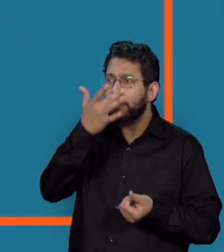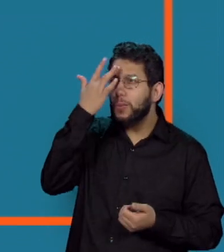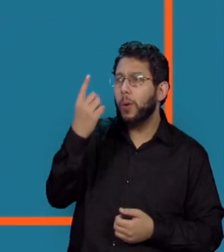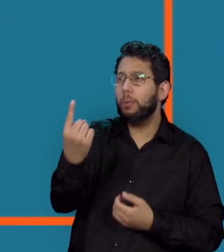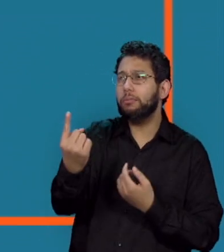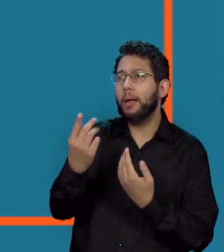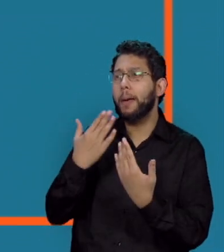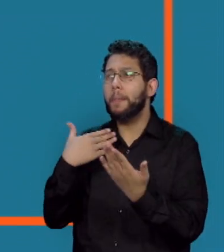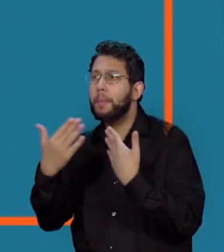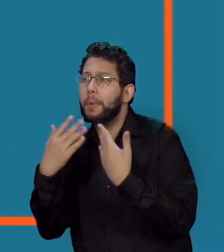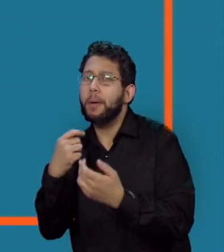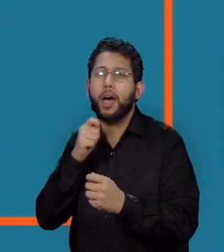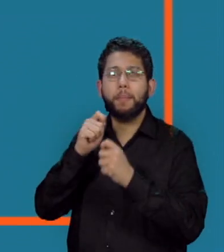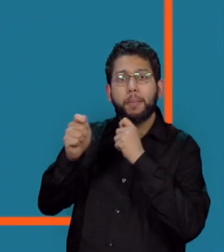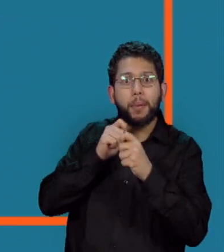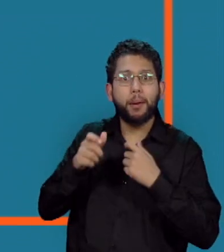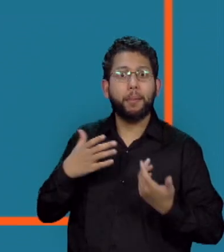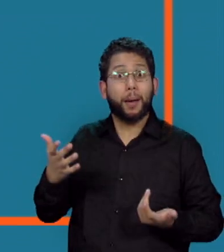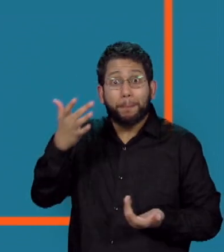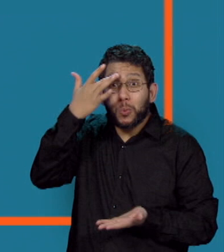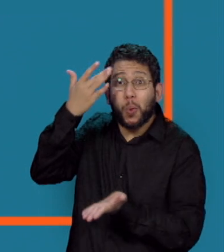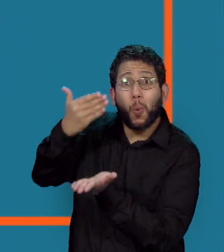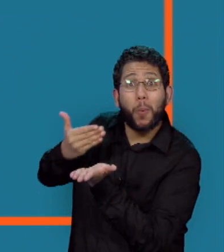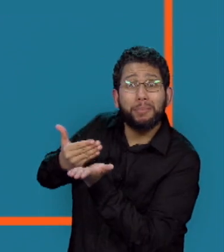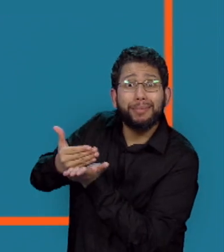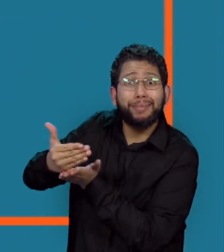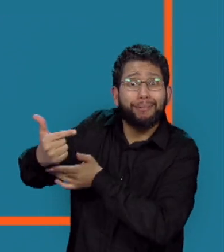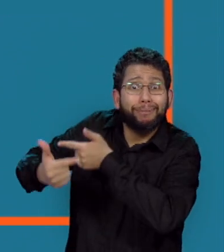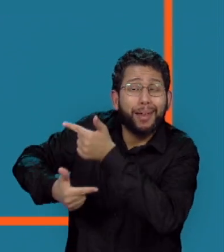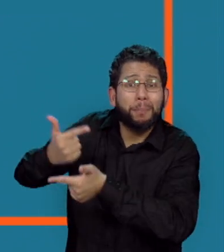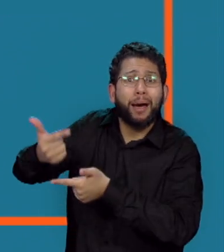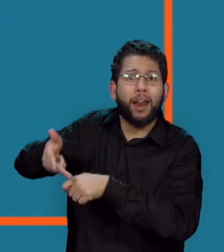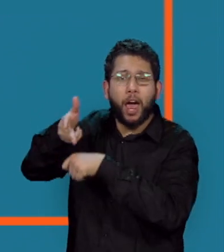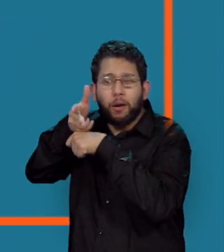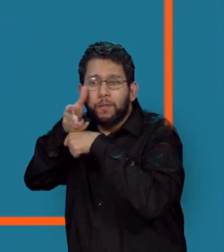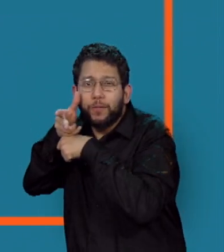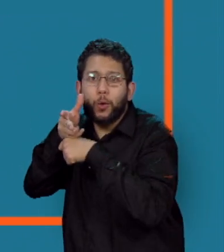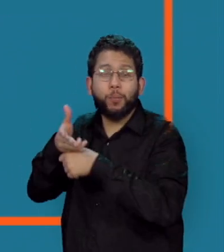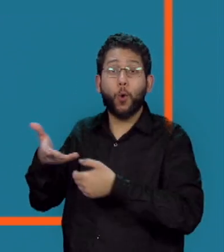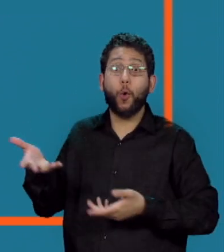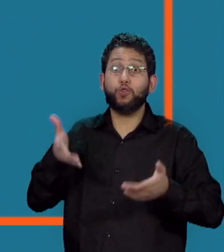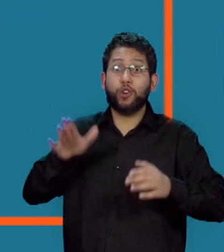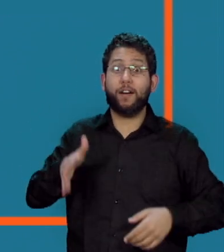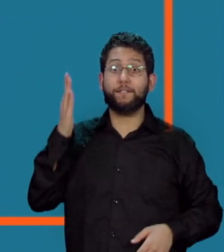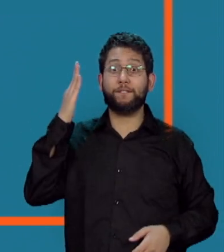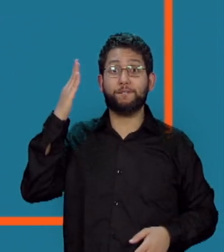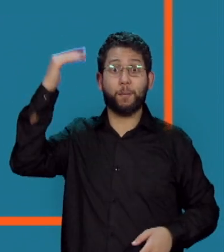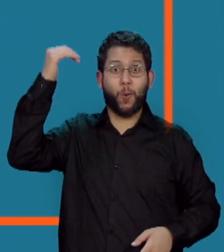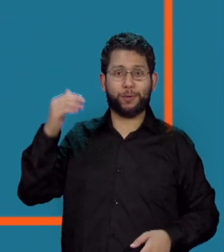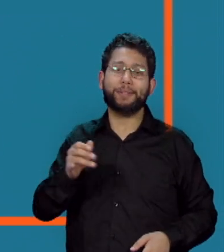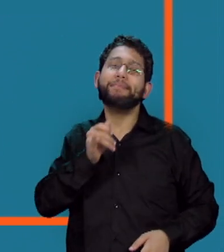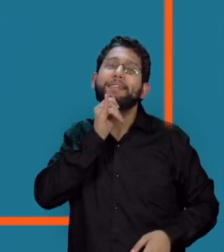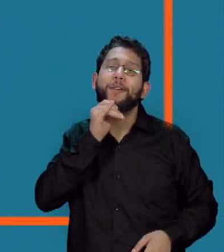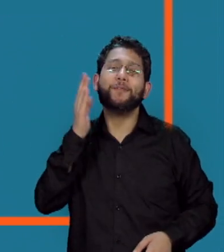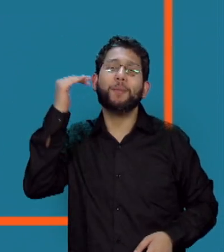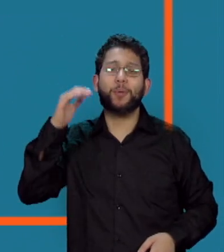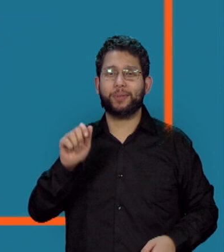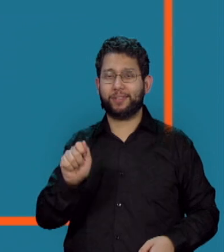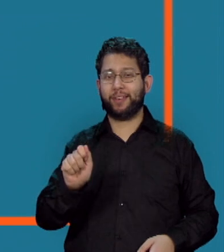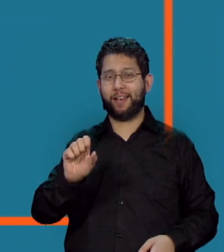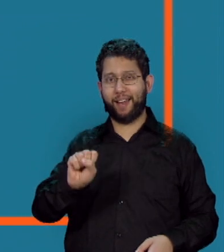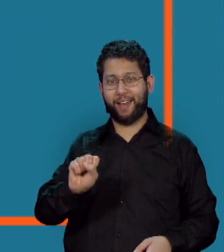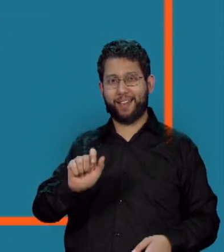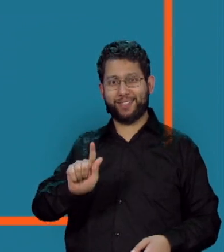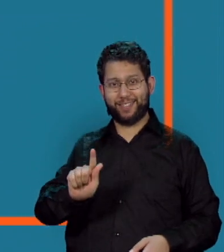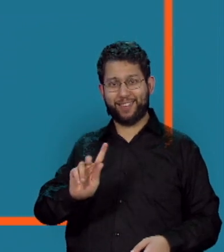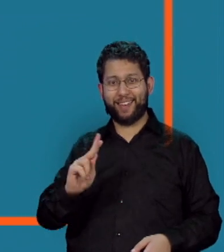túnica. Estão de costas para uma entrada arqueada em formato de abóbada. Já ganharam um Oscar, né, exemplo do Asghar Farhadi. Um homem está